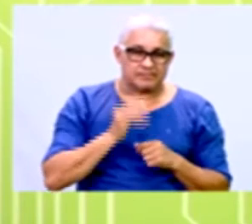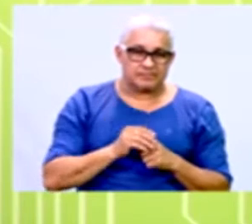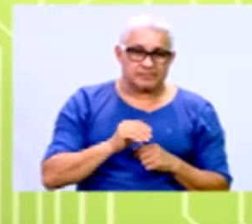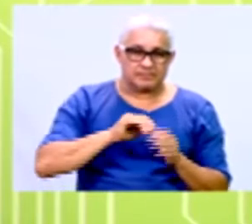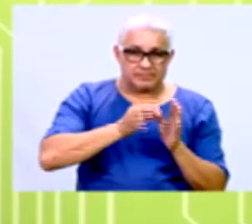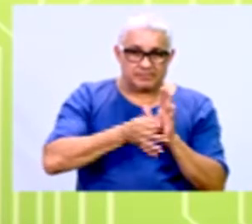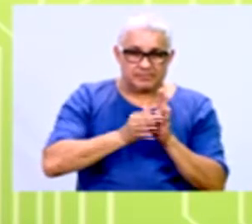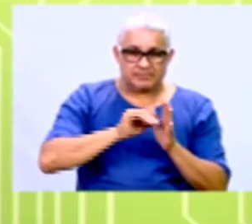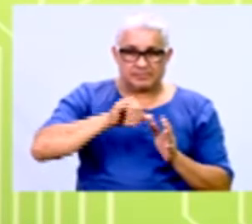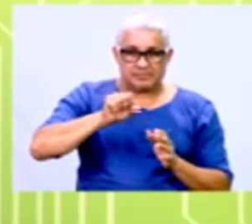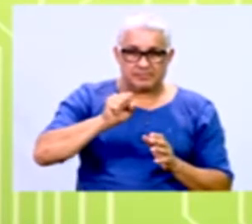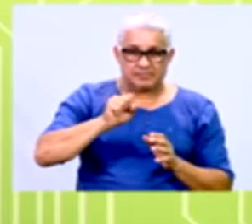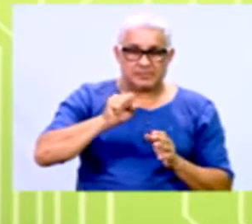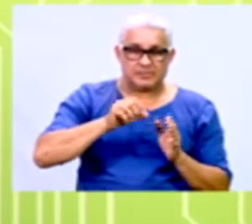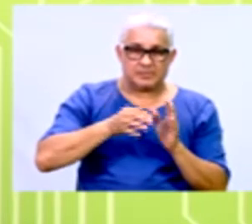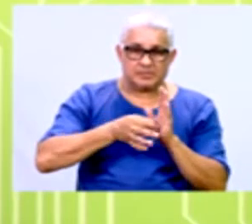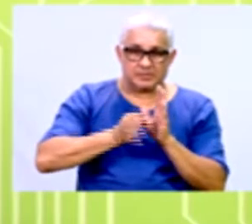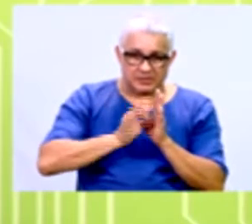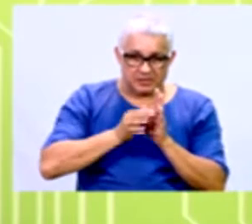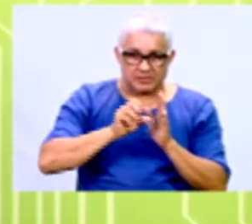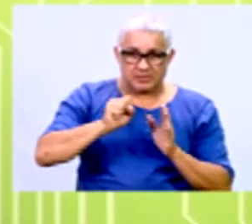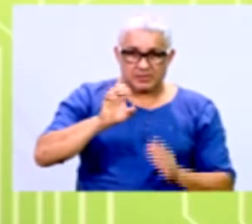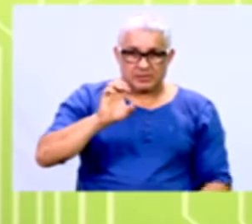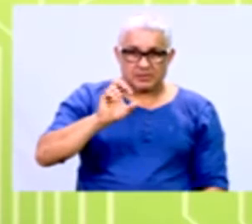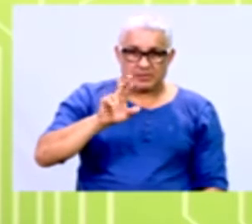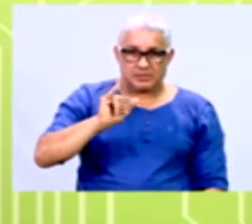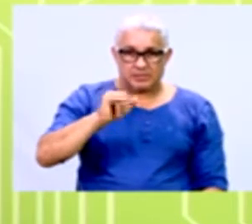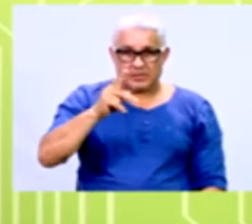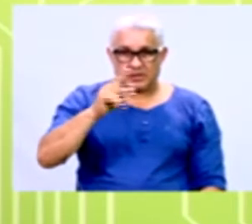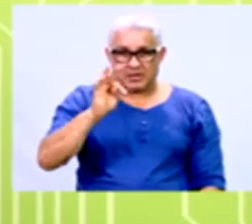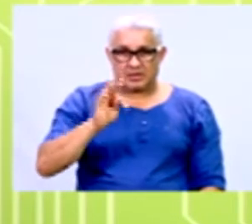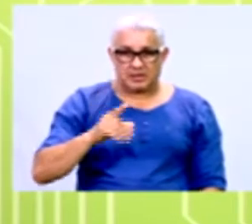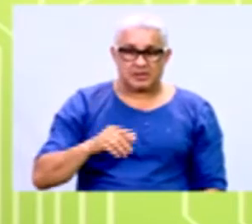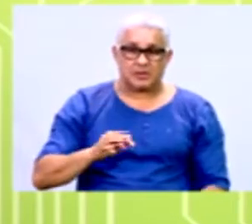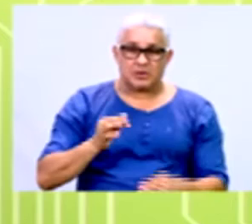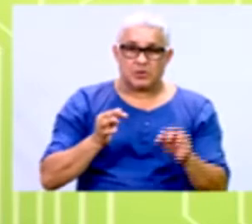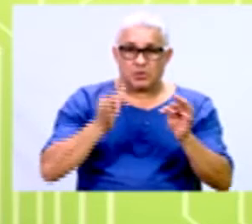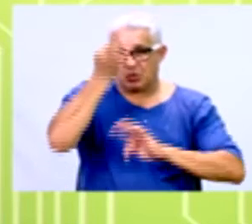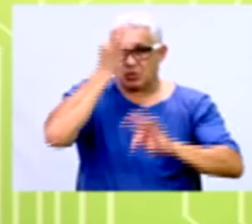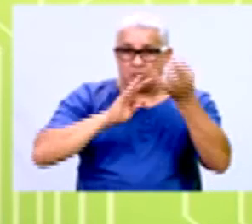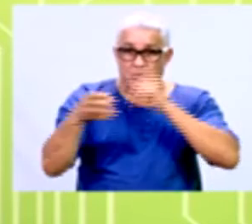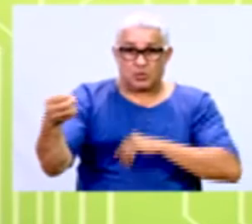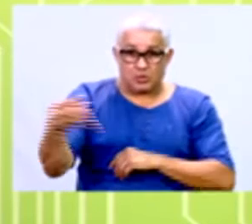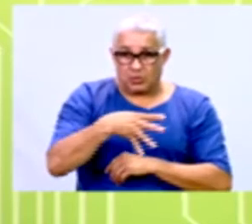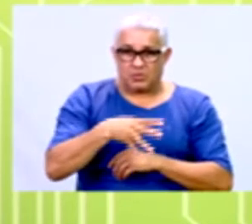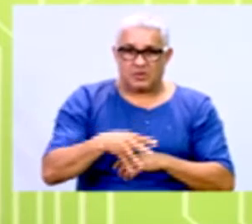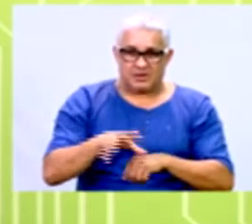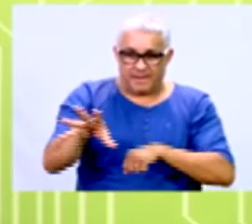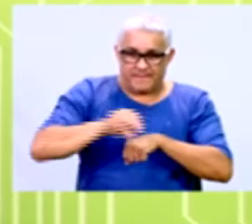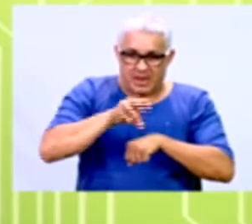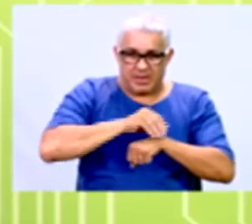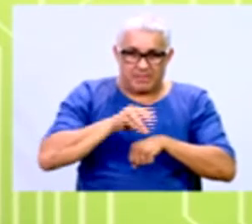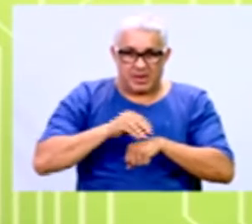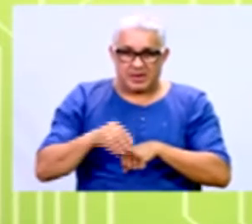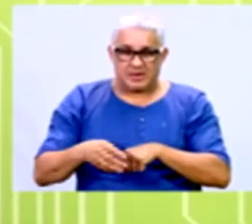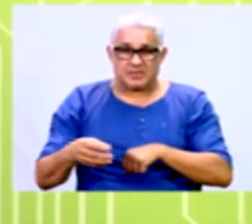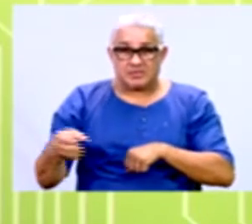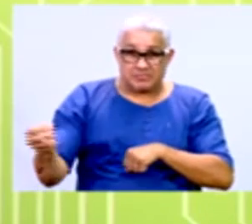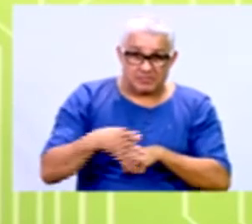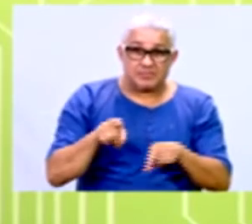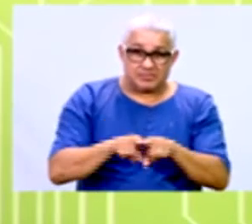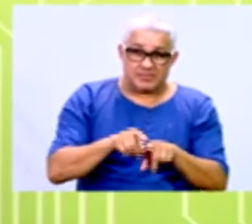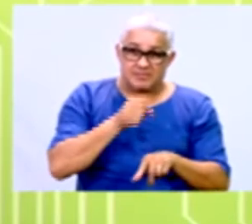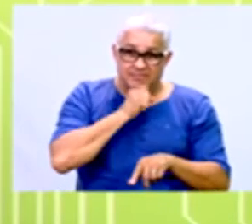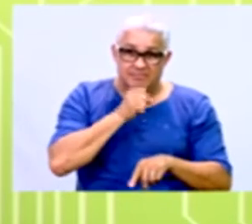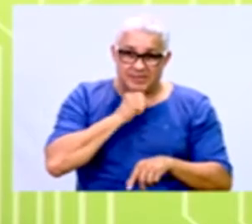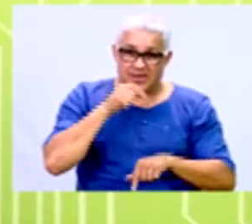o legal é você dominar as novas tecnologias, né? Quais são as novas tecnologias? As novas velhas tecnologias, né?